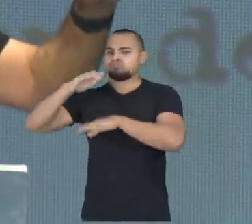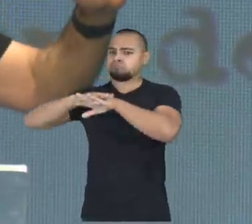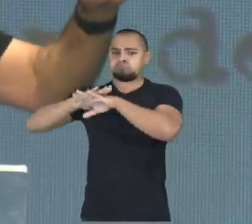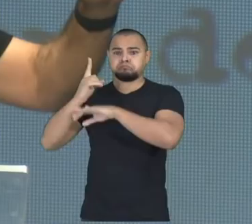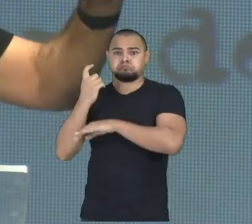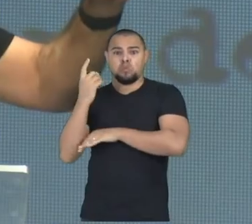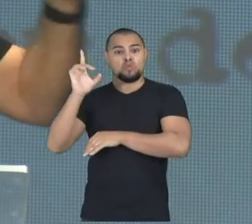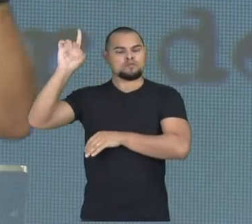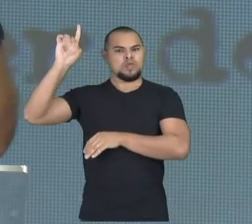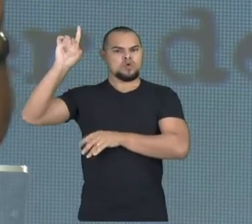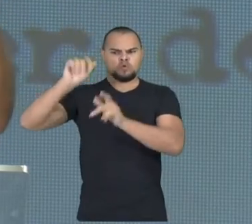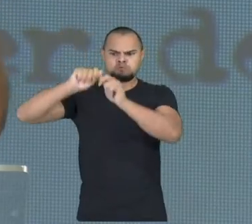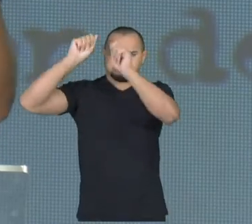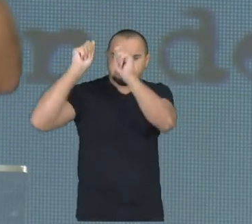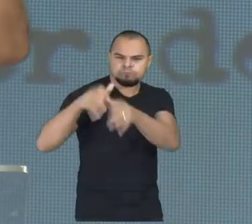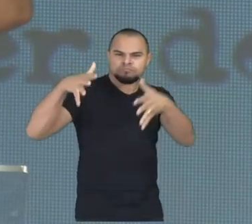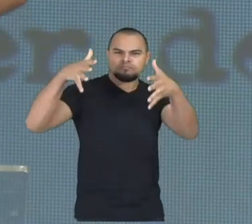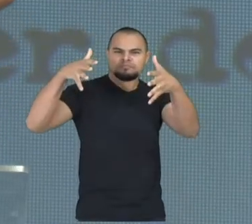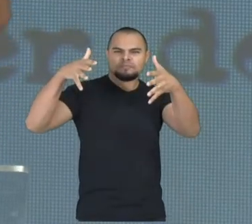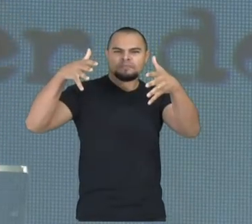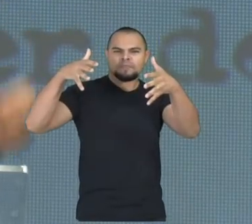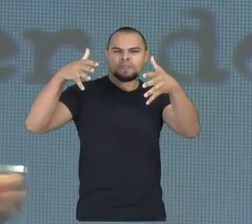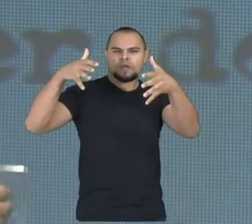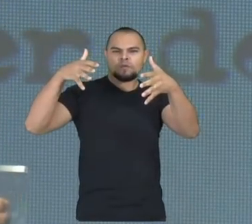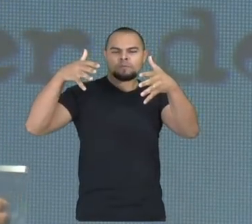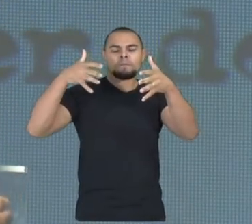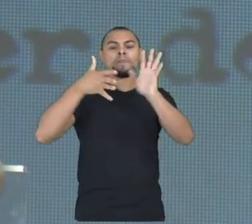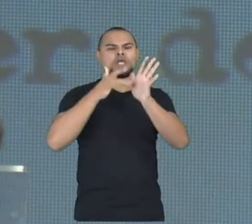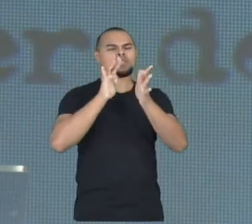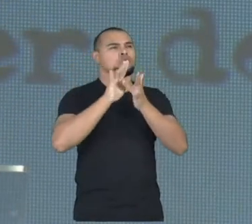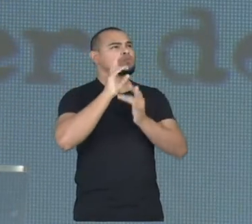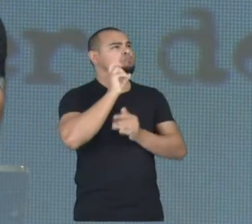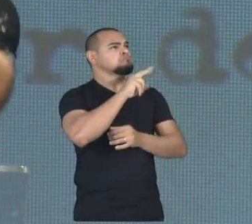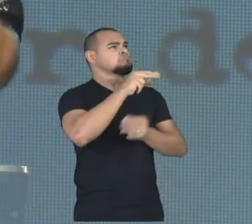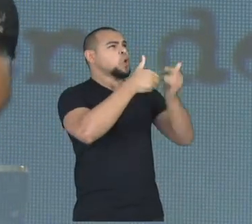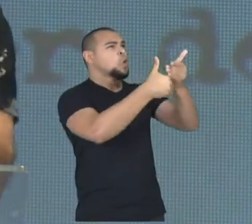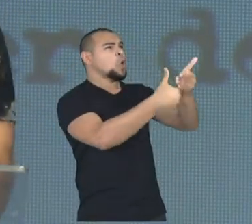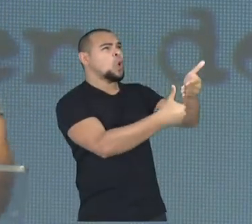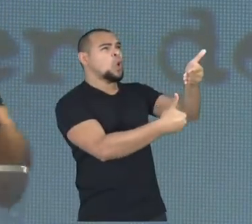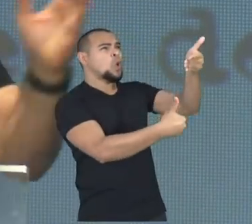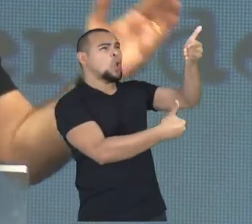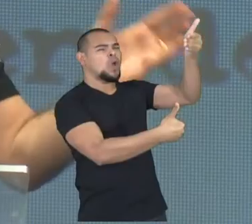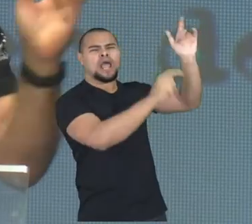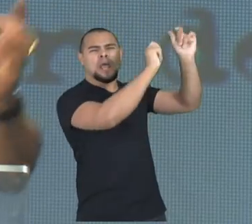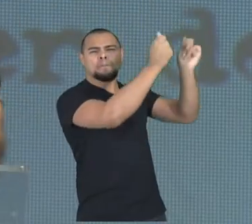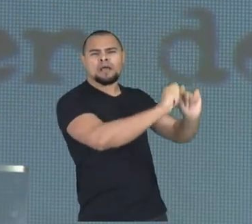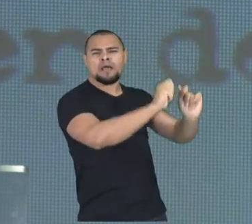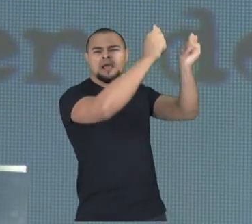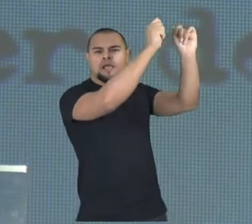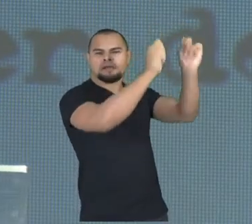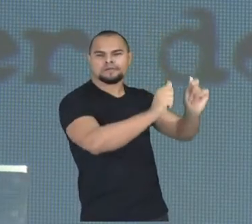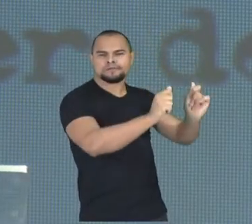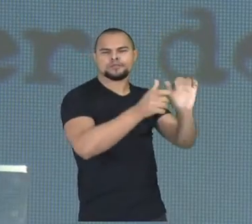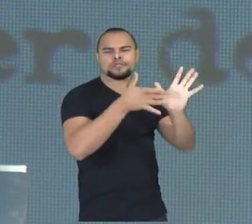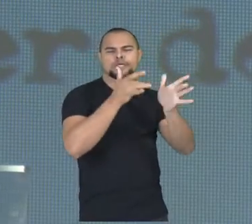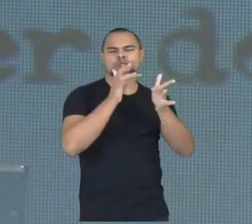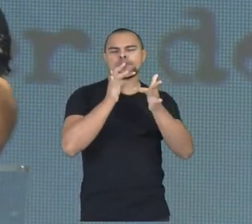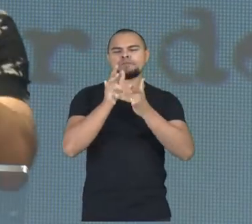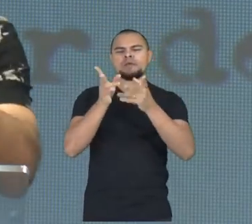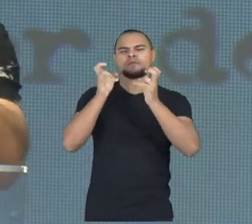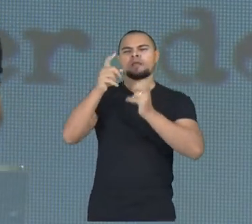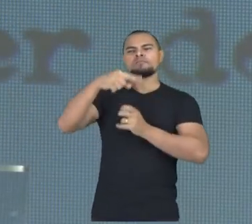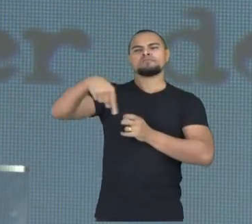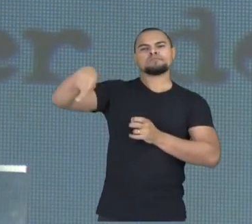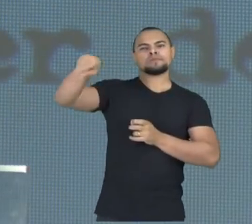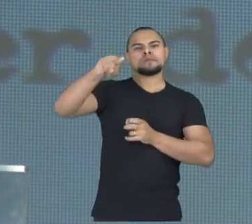aquilo e vendo que nós temos uma tendência muito natural de nos voltarmos para ídolos,